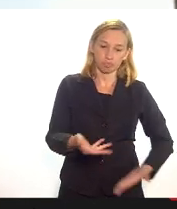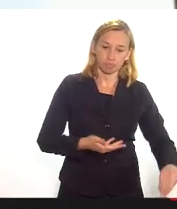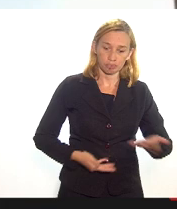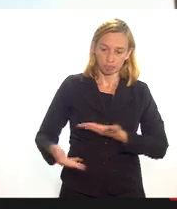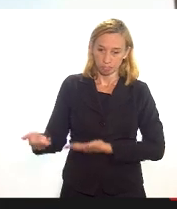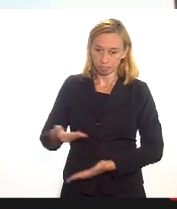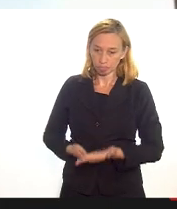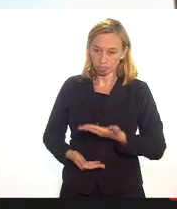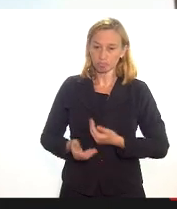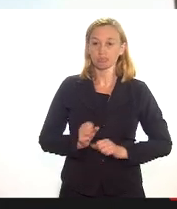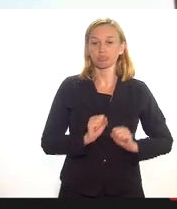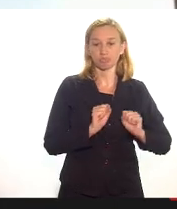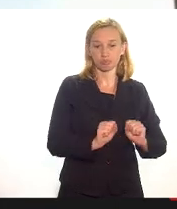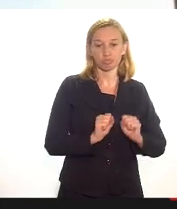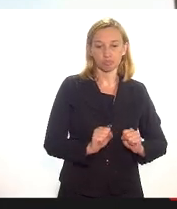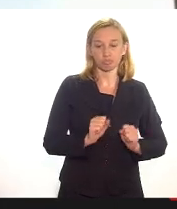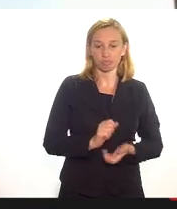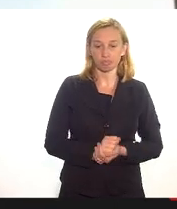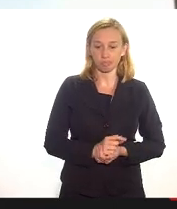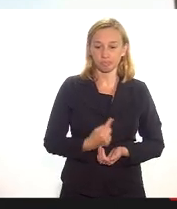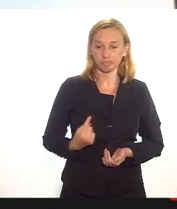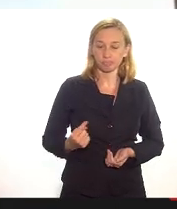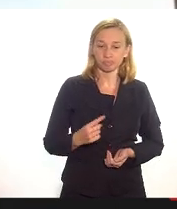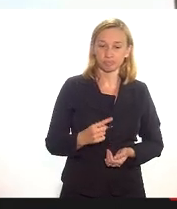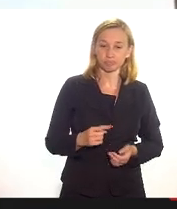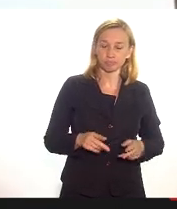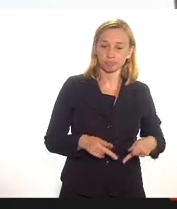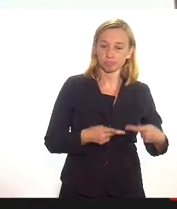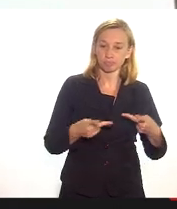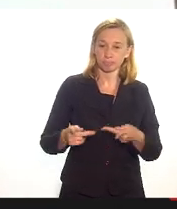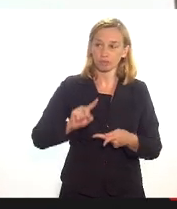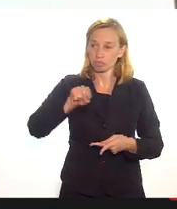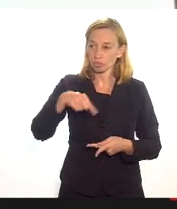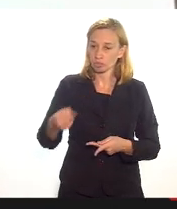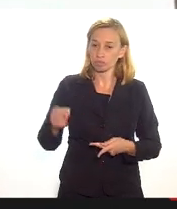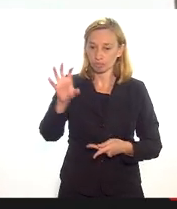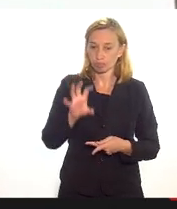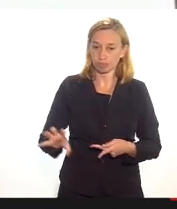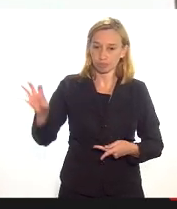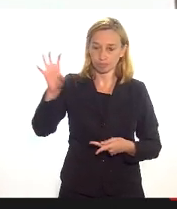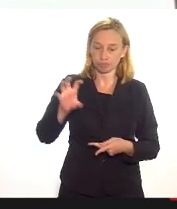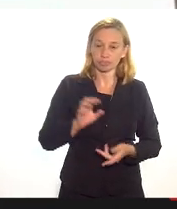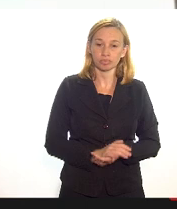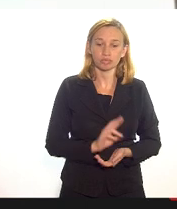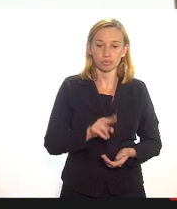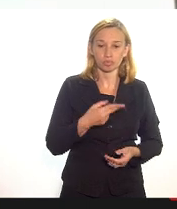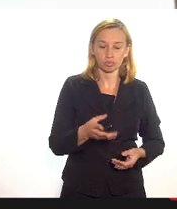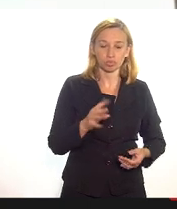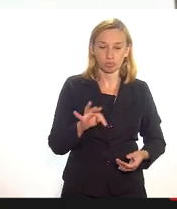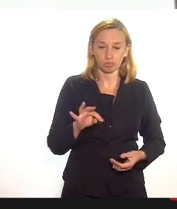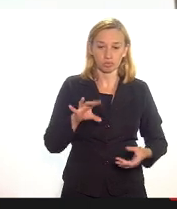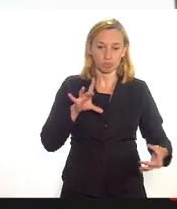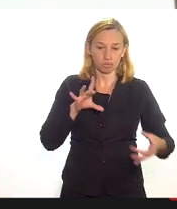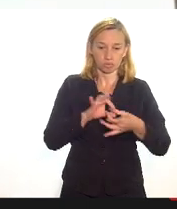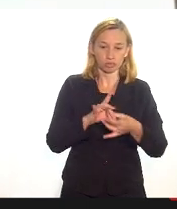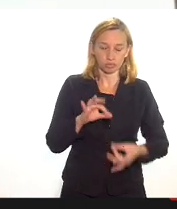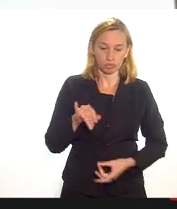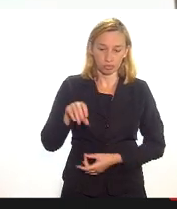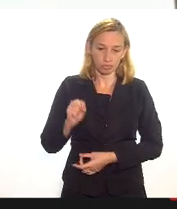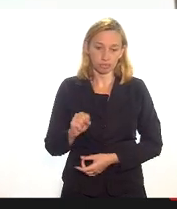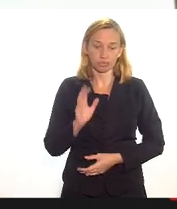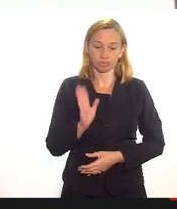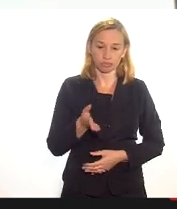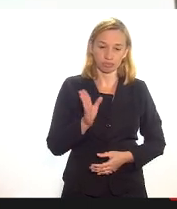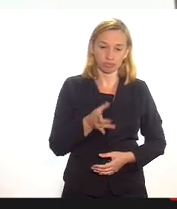compartilhada, pode estar rodando por outros estados, ou nesse convênio com FAES definiu a